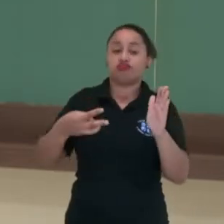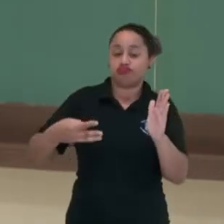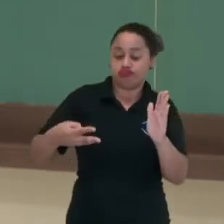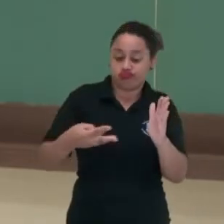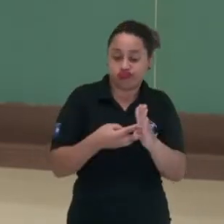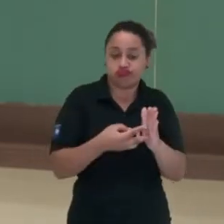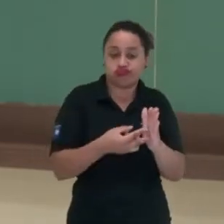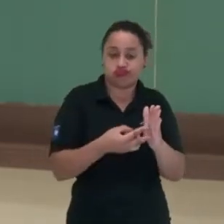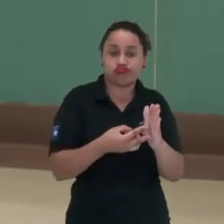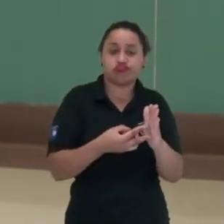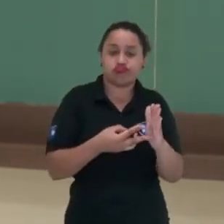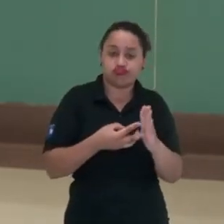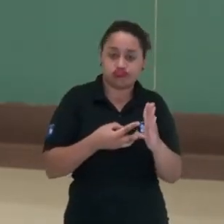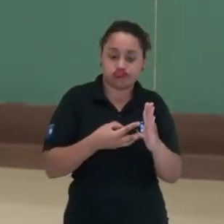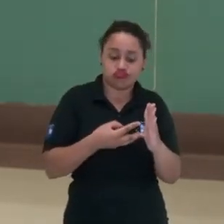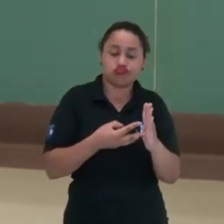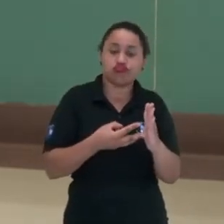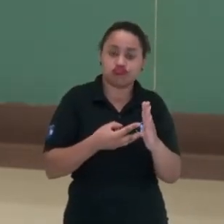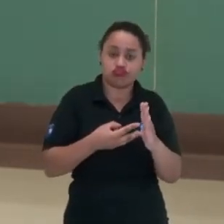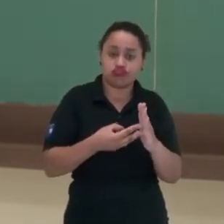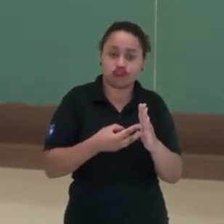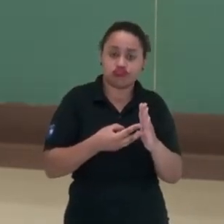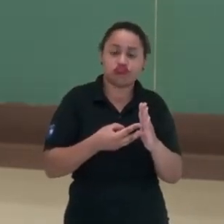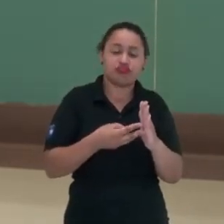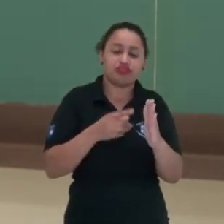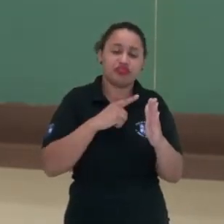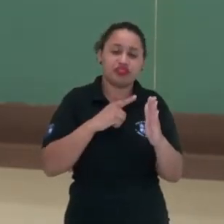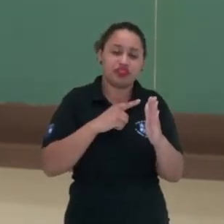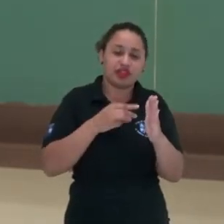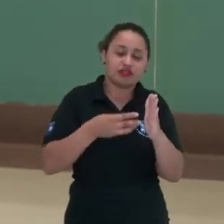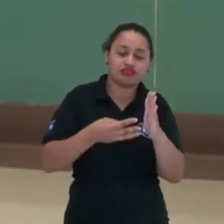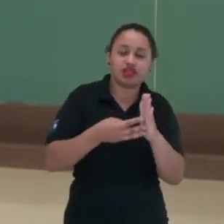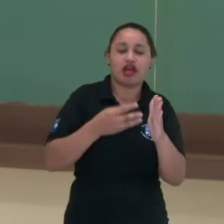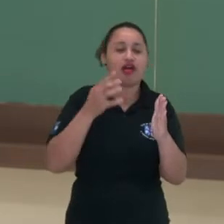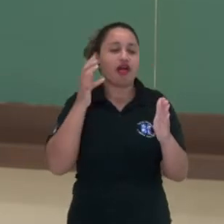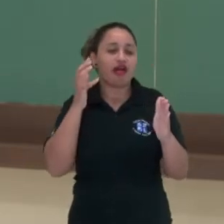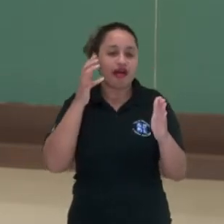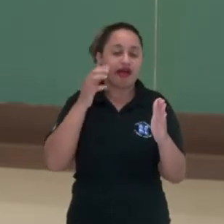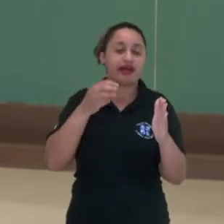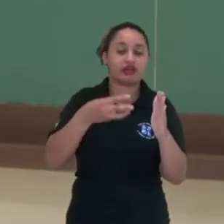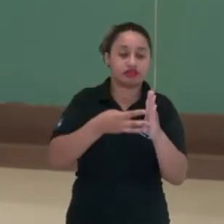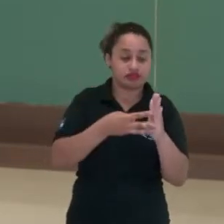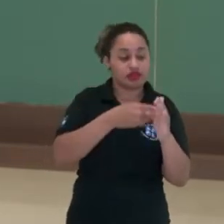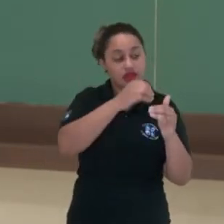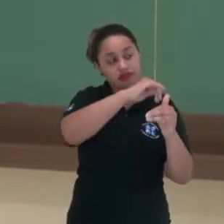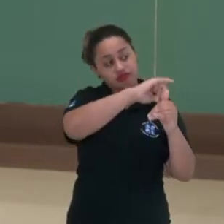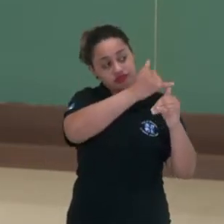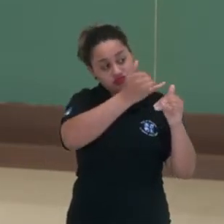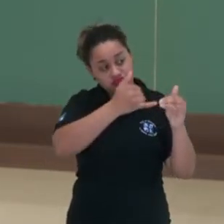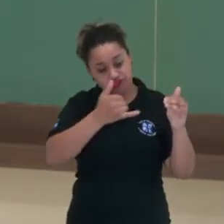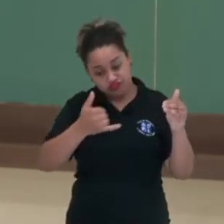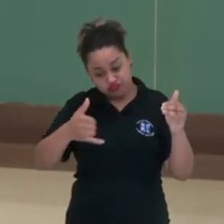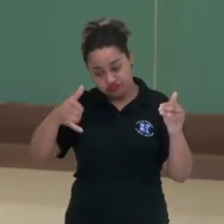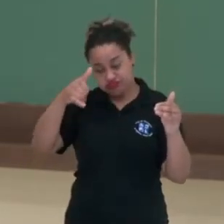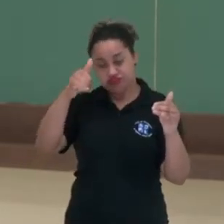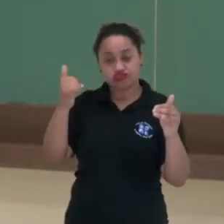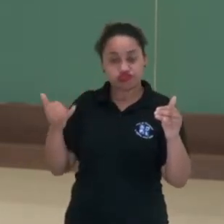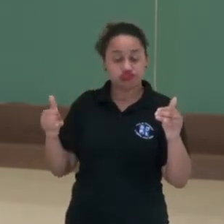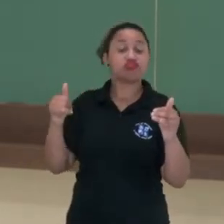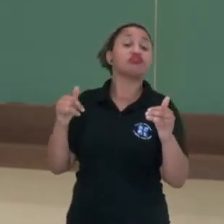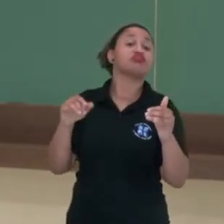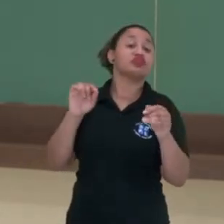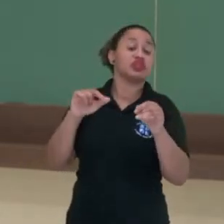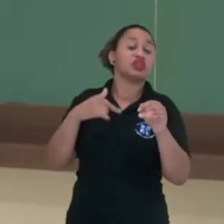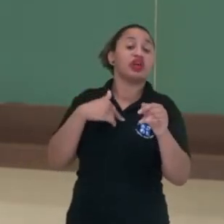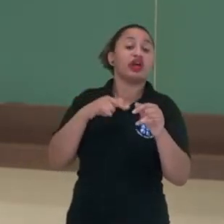você liga o conector lá do rádio, ela vai fazer a